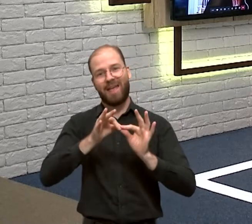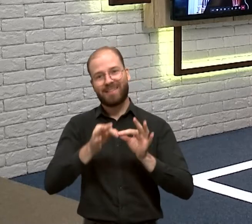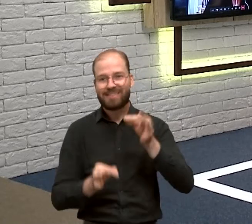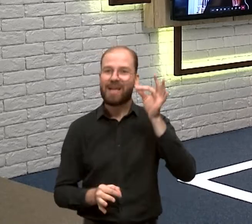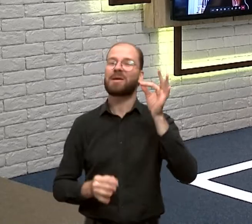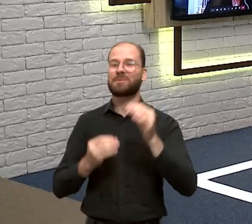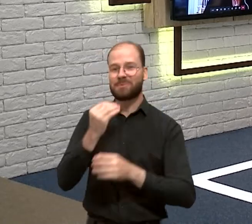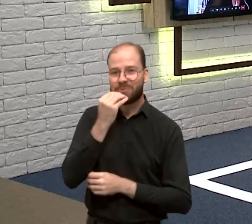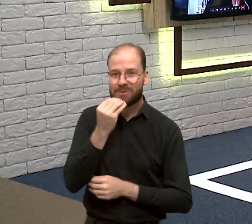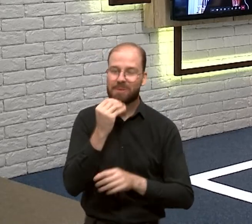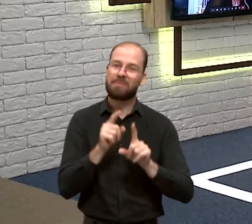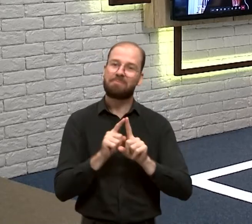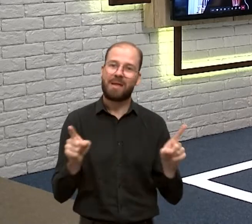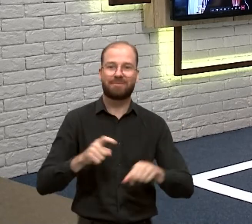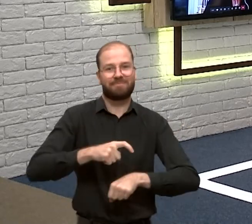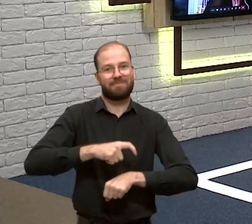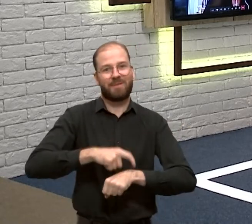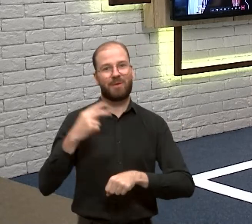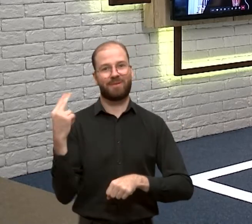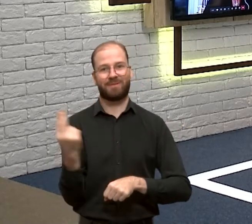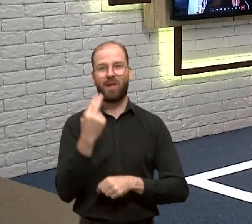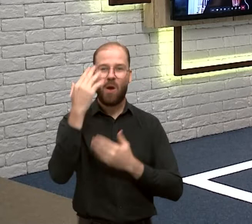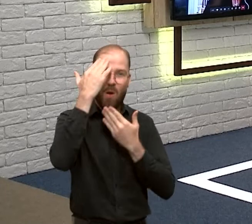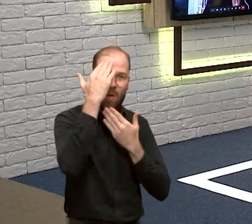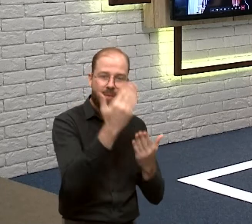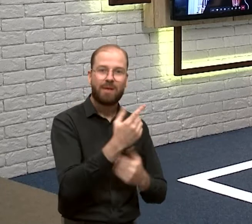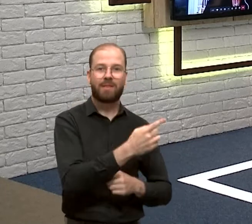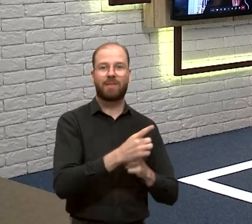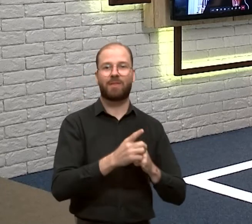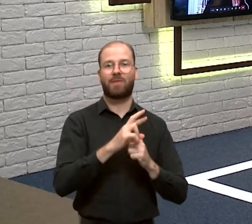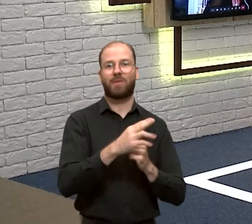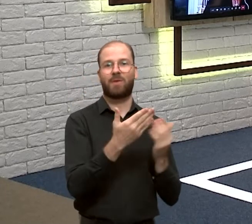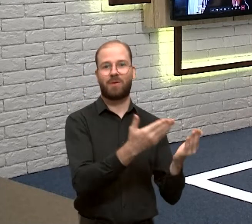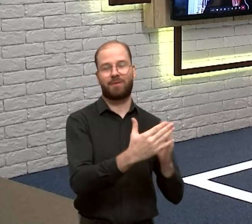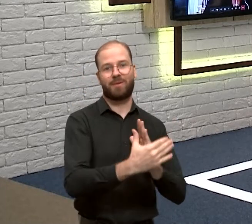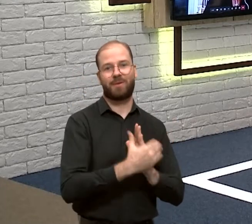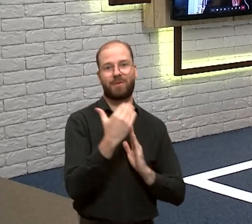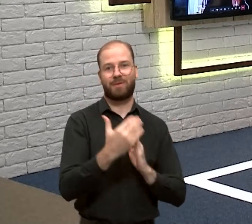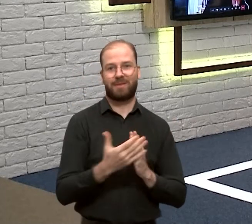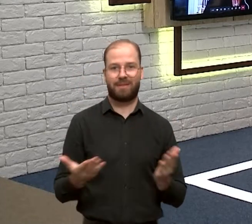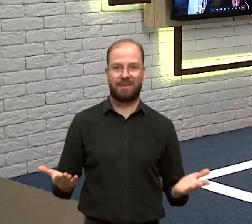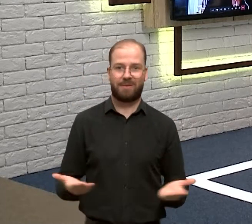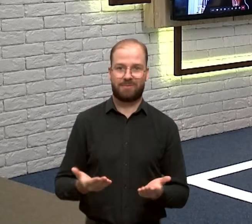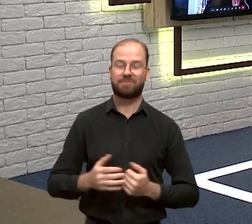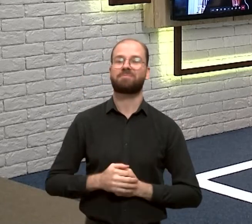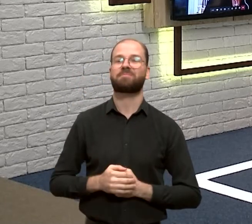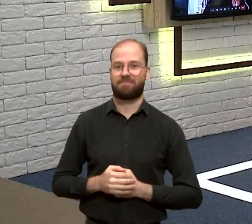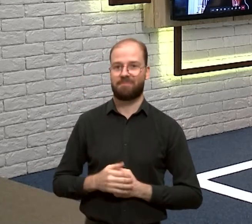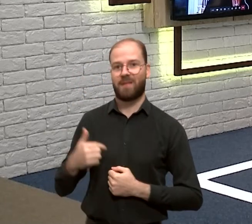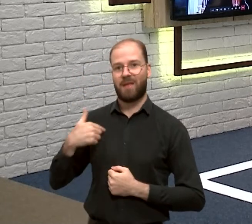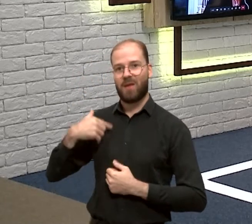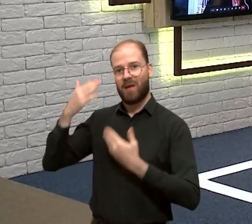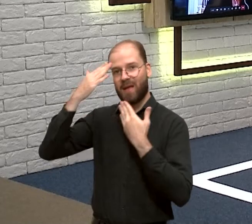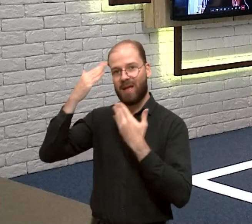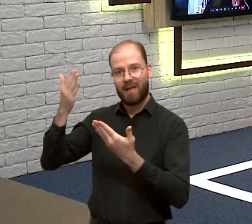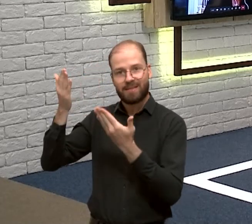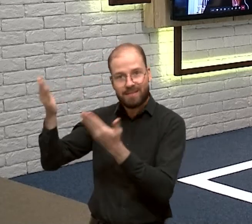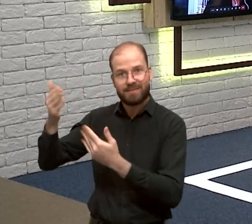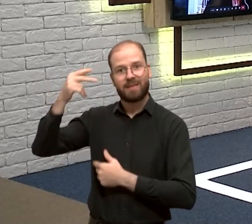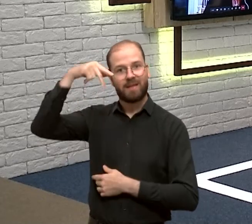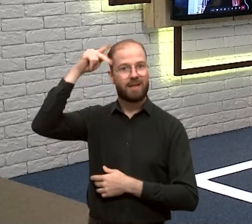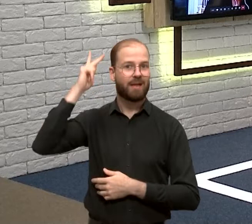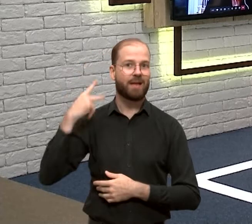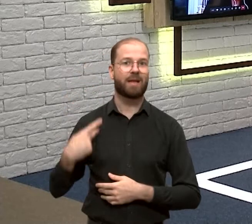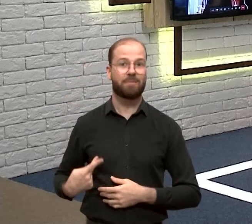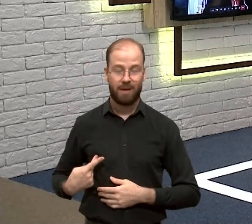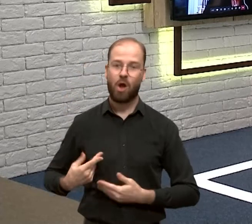Muito obrigada, professora Juliana. Foi um prazer contar com as suas orientações aqui. Eu que agradeço aí, Camila, mais uma vez o